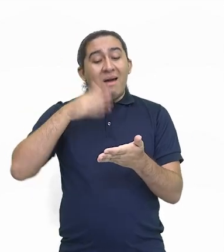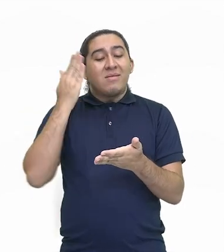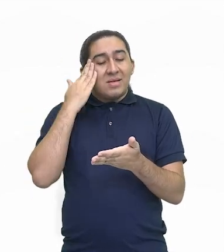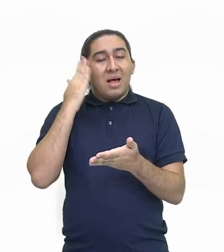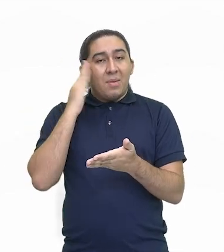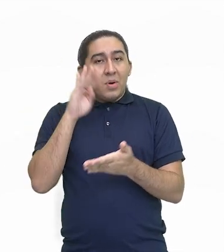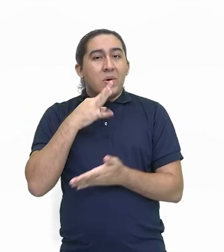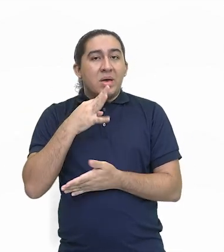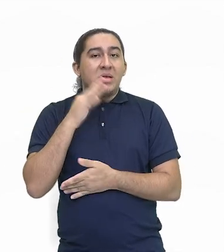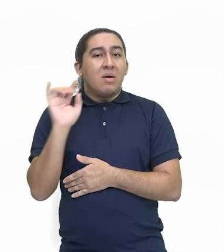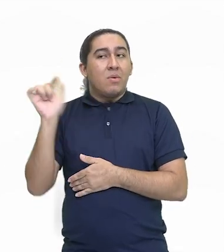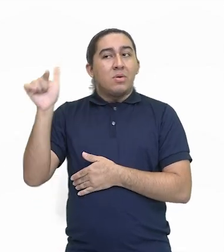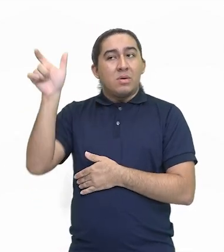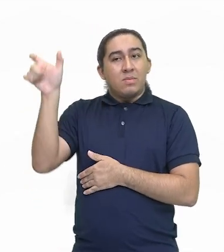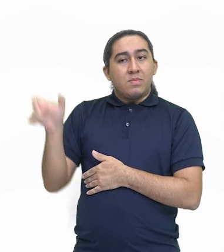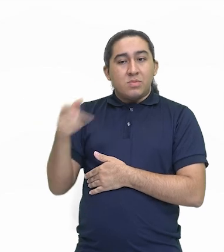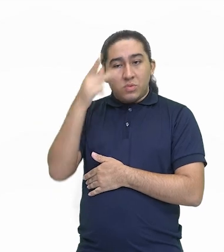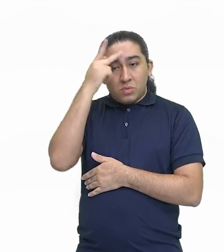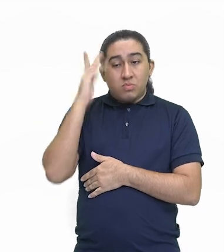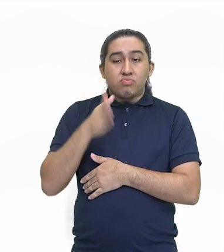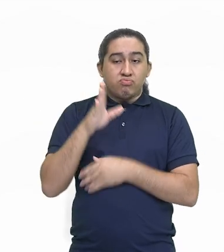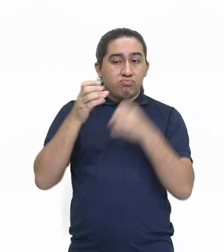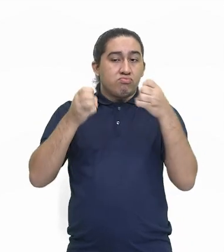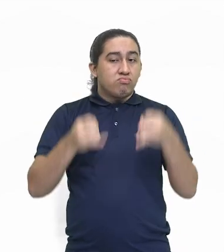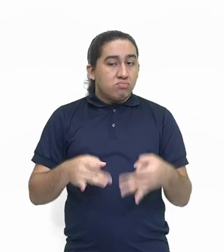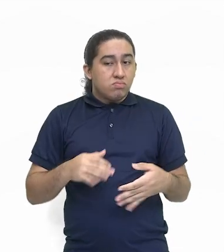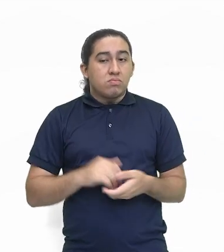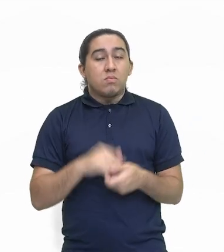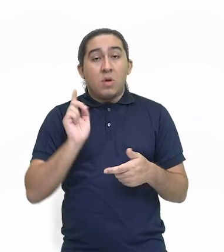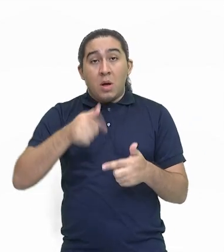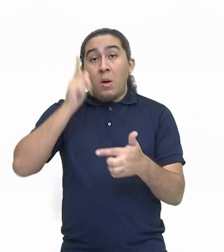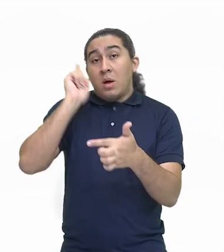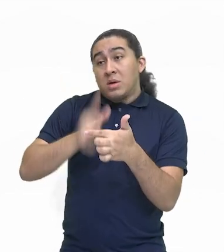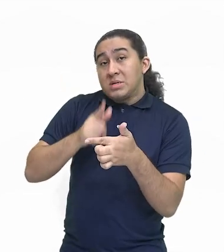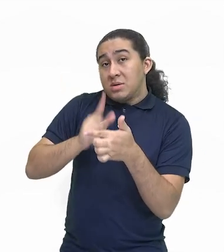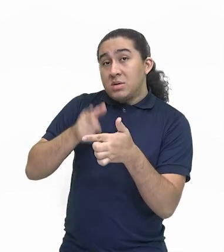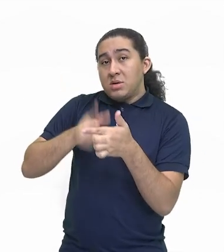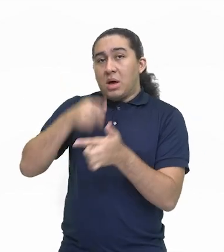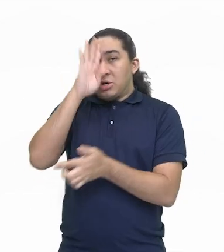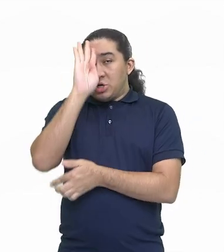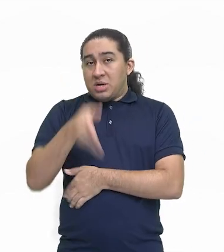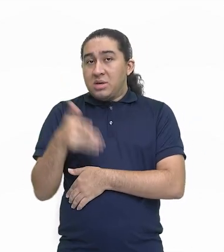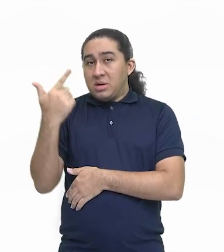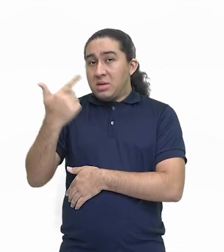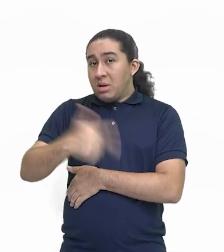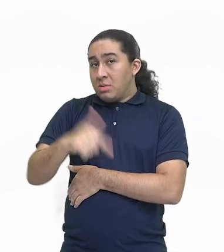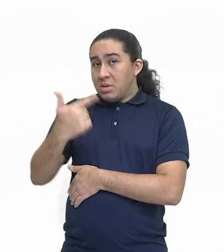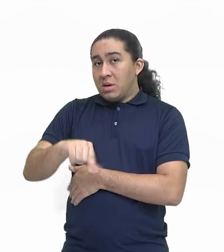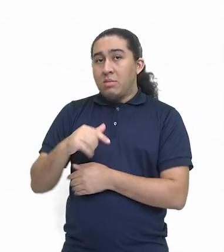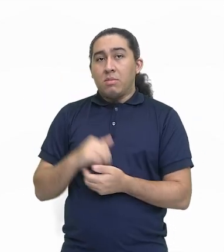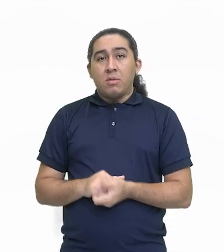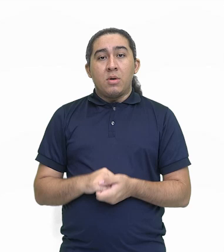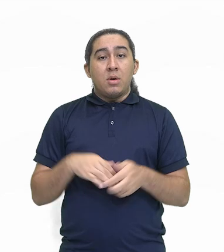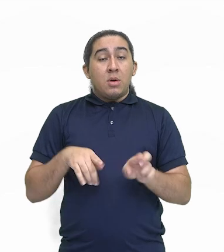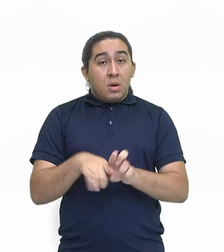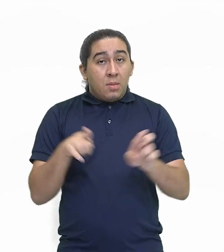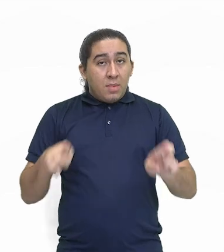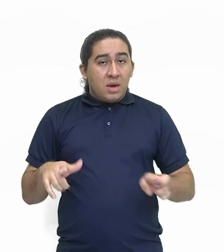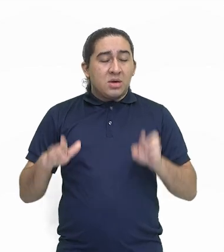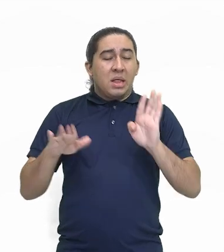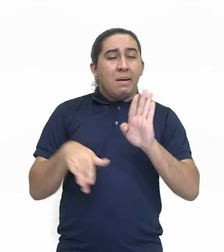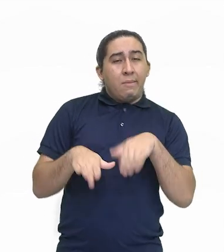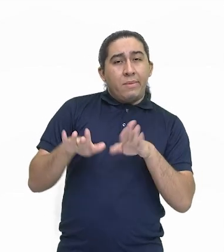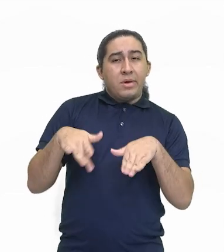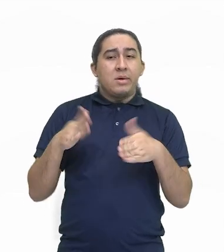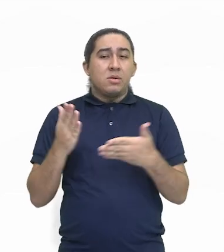identificação. É isso que eu disse. É uma crítica indireta, mas, dependendo